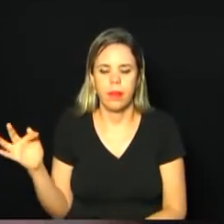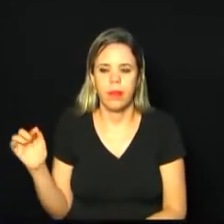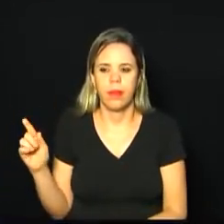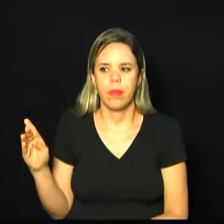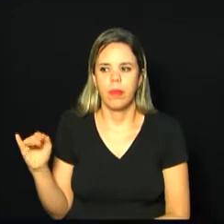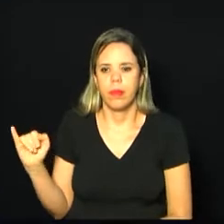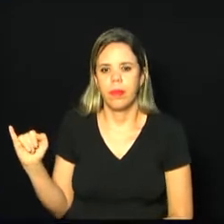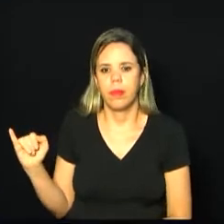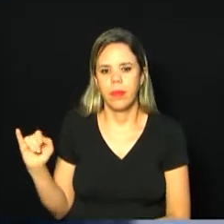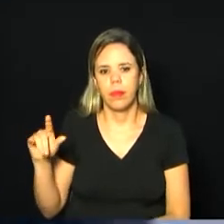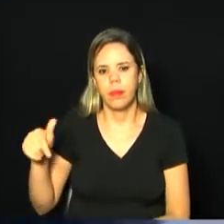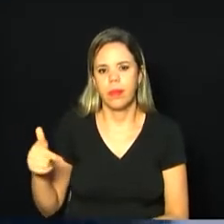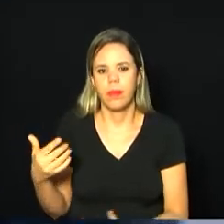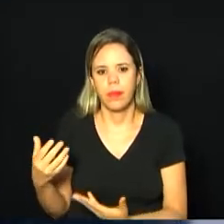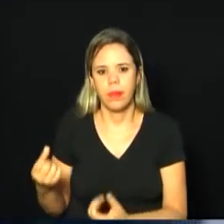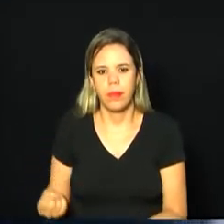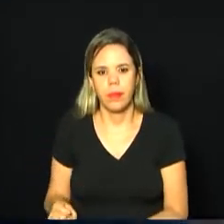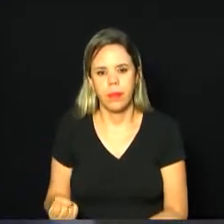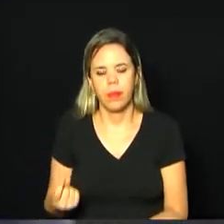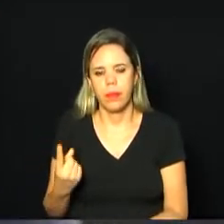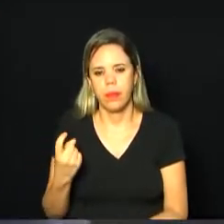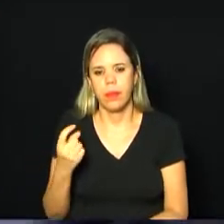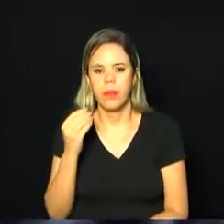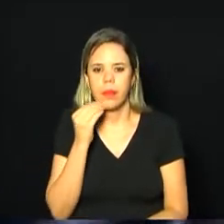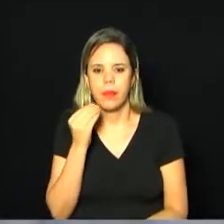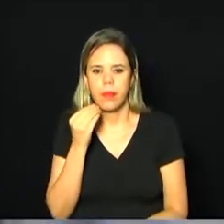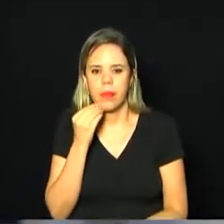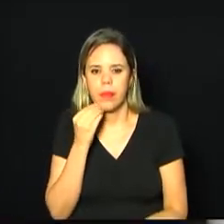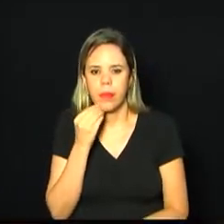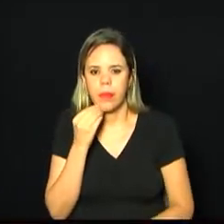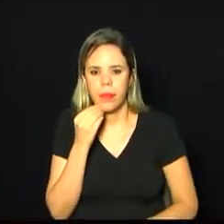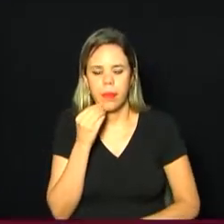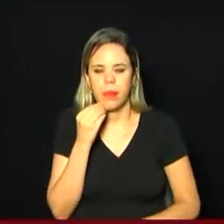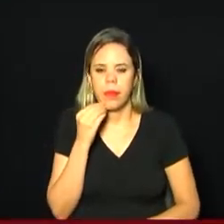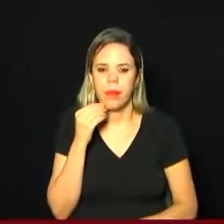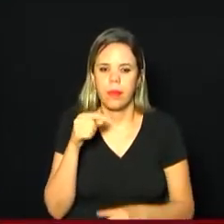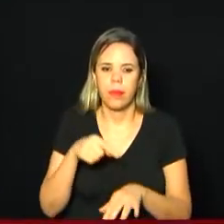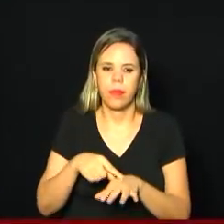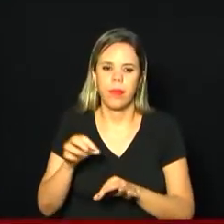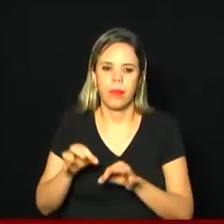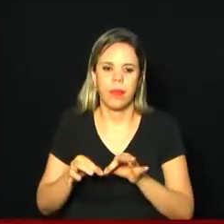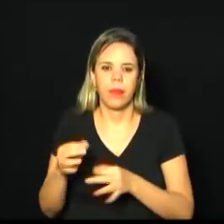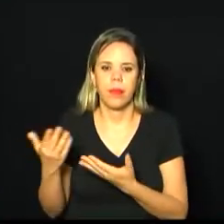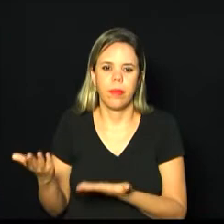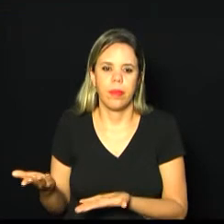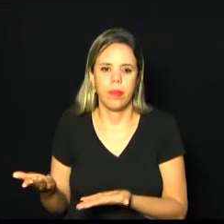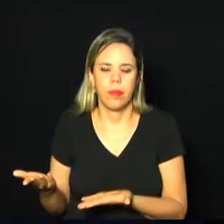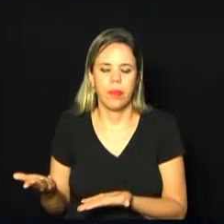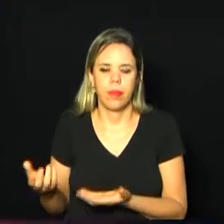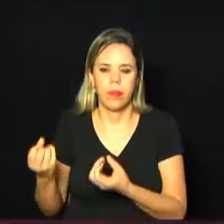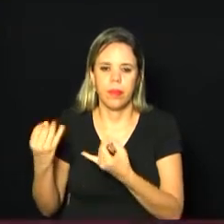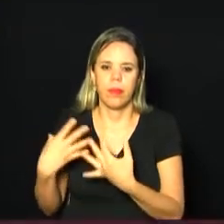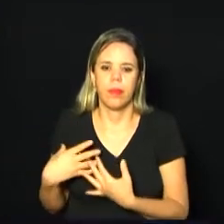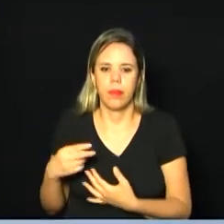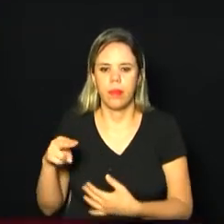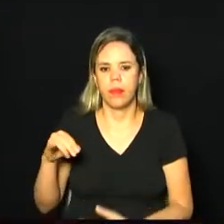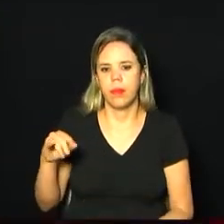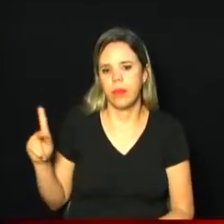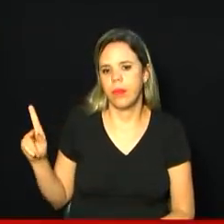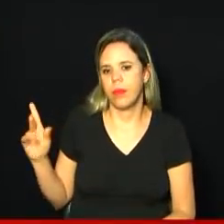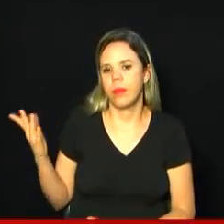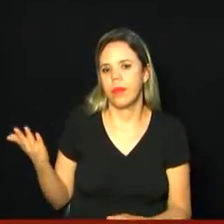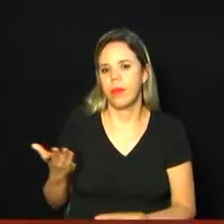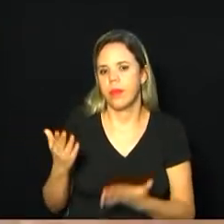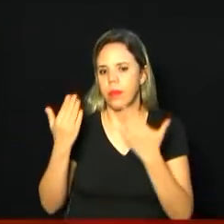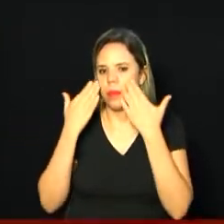depois de ser capturado a única chance de mantê-lo Nas Garras da Justiça está no depoimento de Nick agora